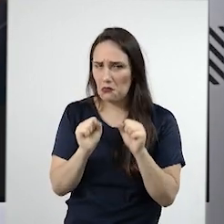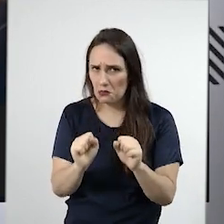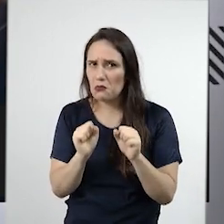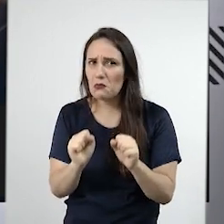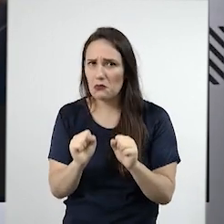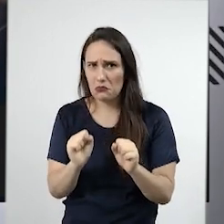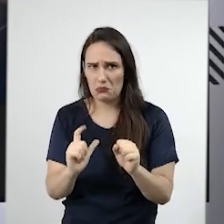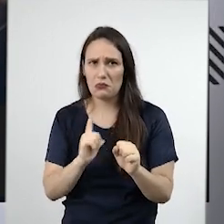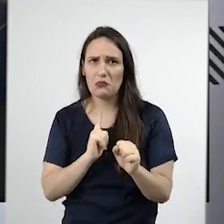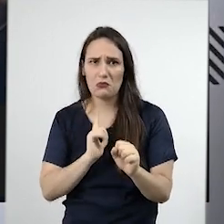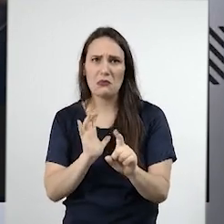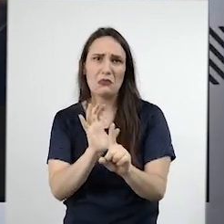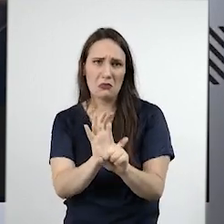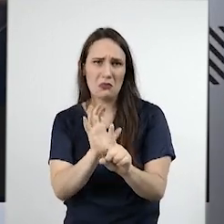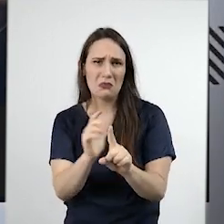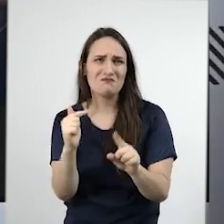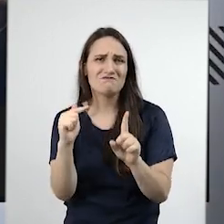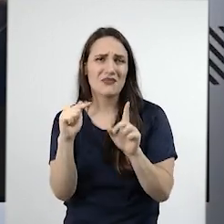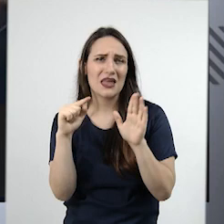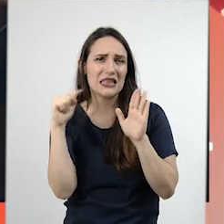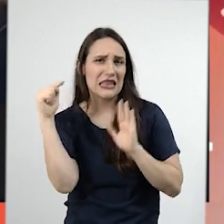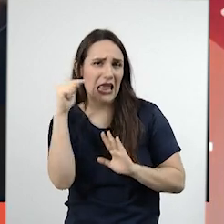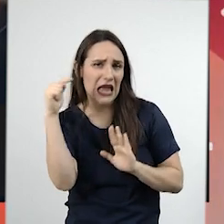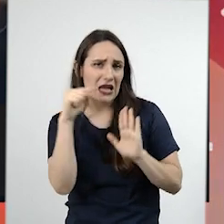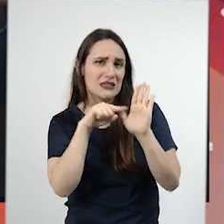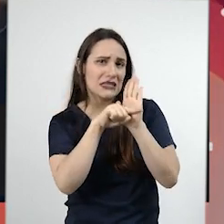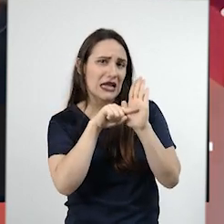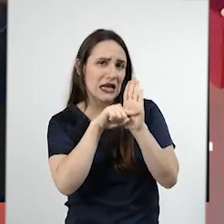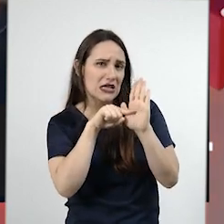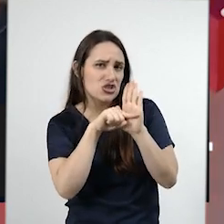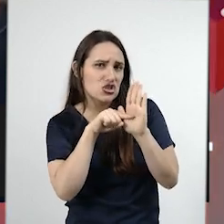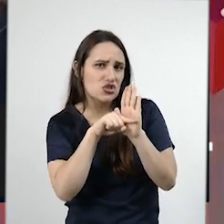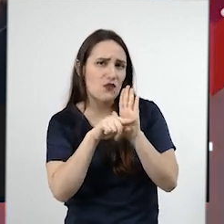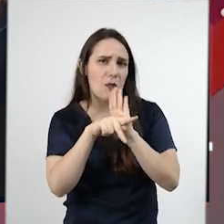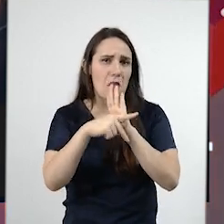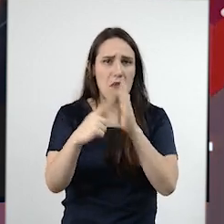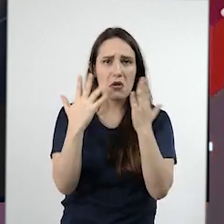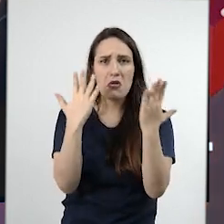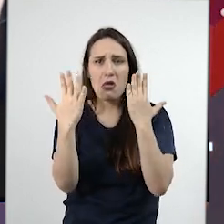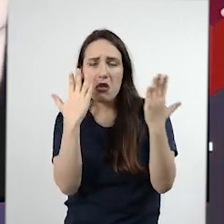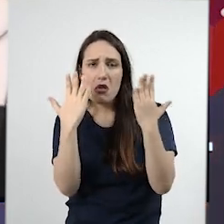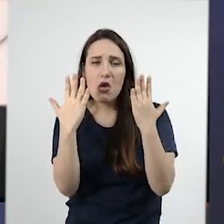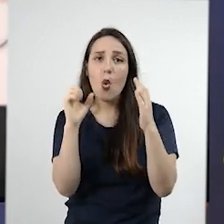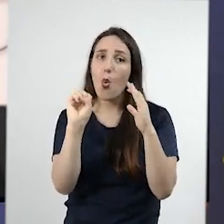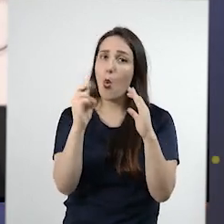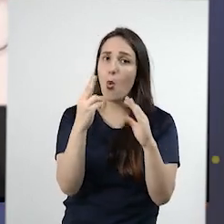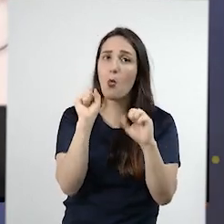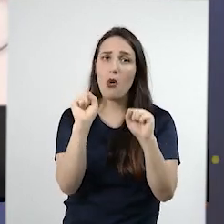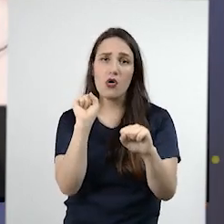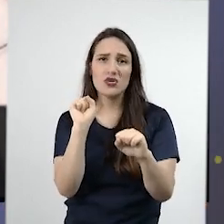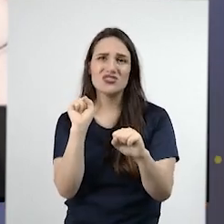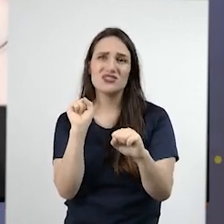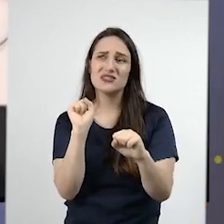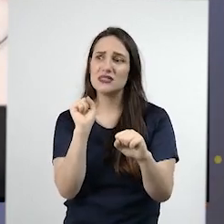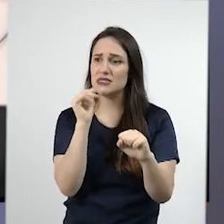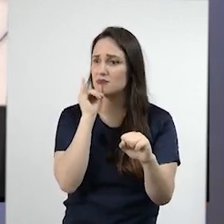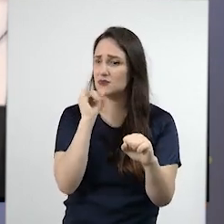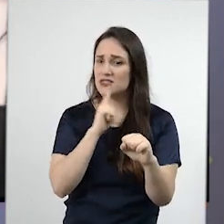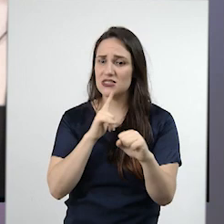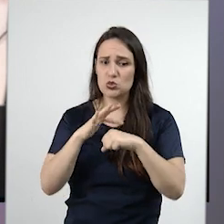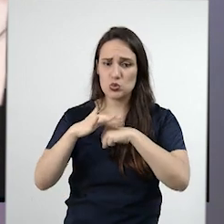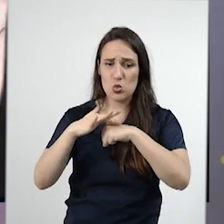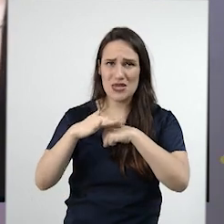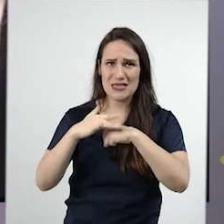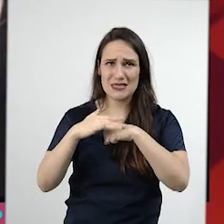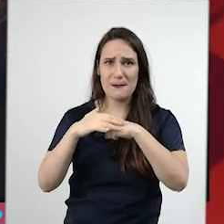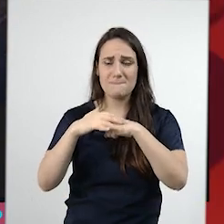sim, gerar algum impacto nessa questão psicológica? Pode contribuir com o aparecimento de